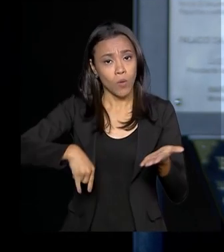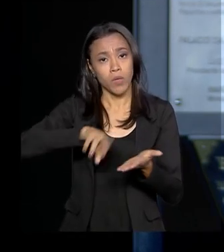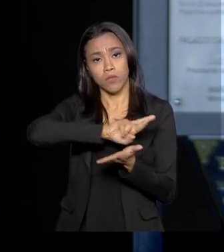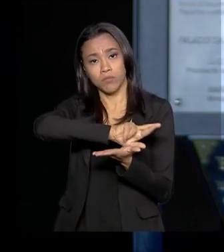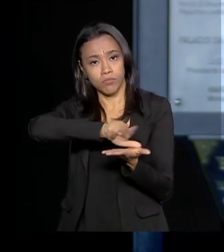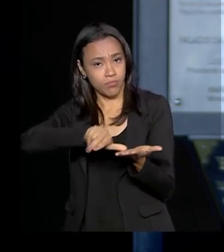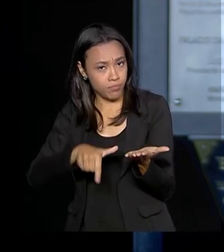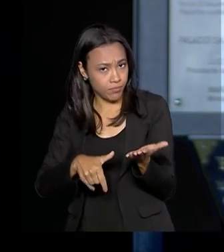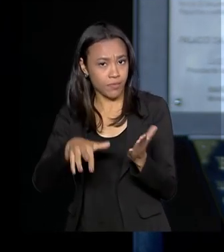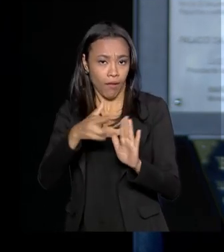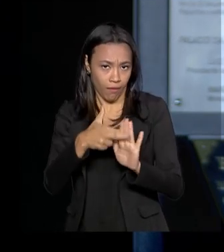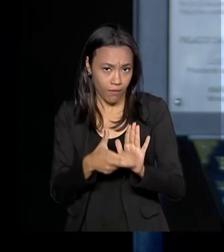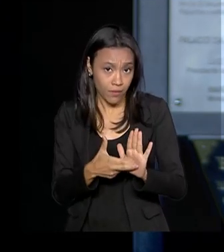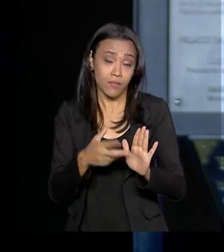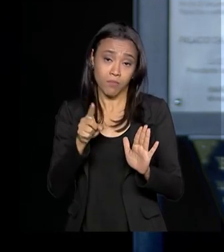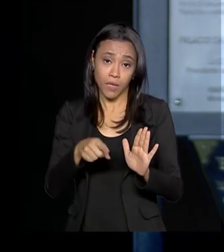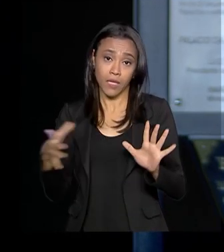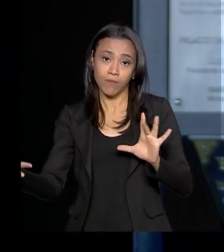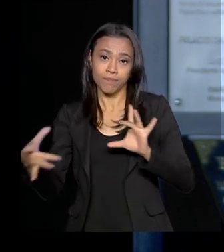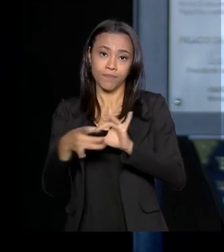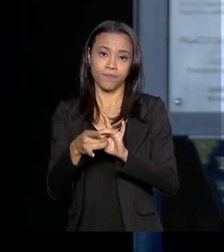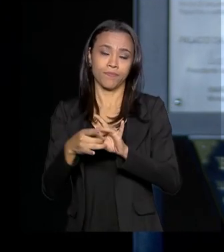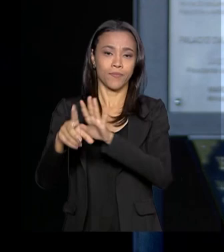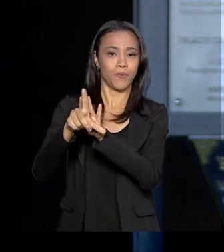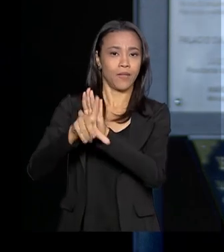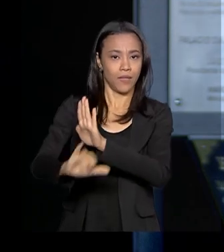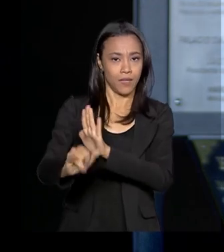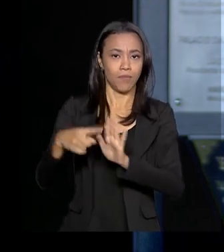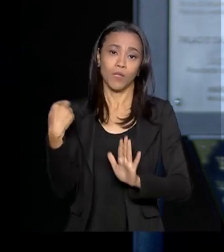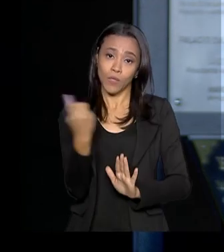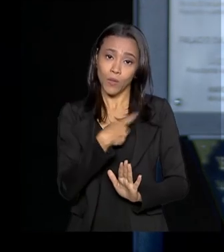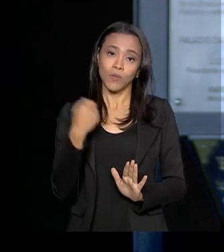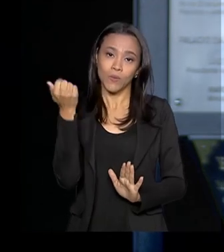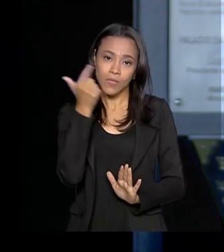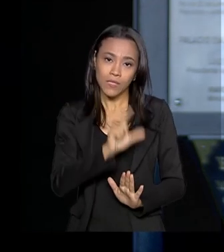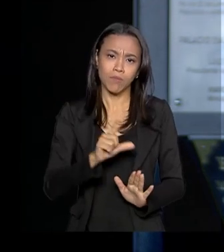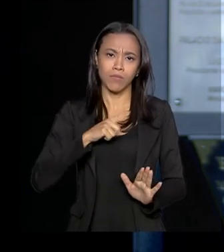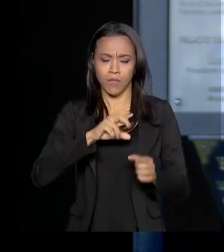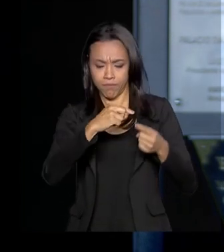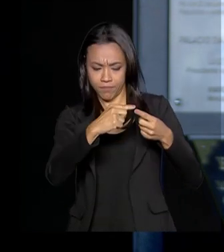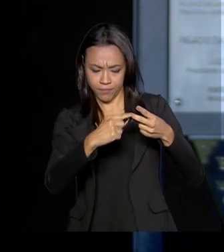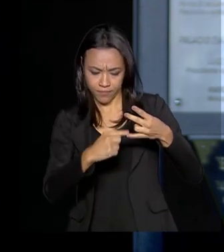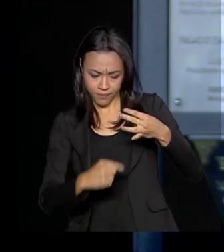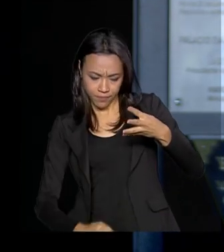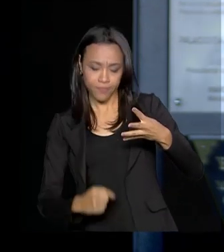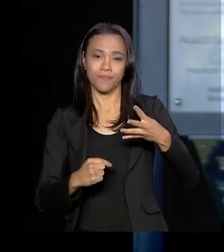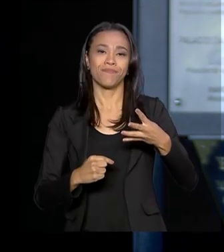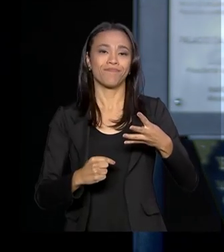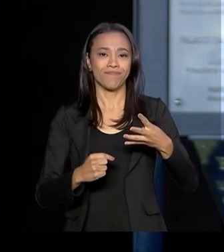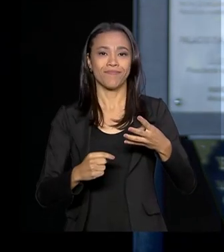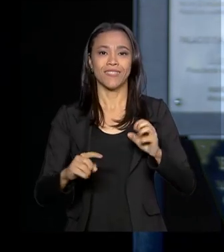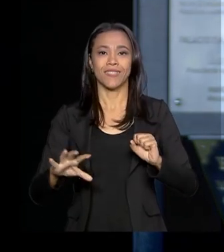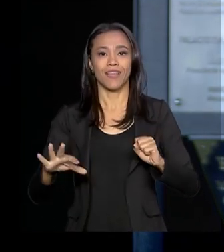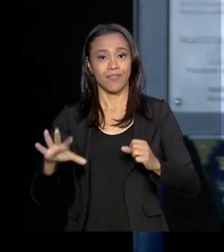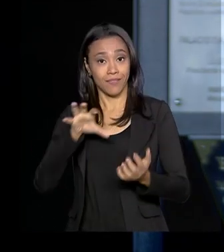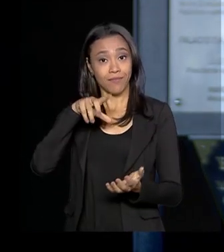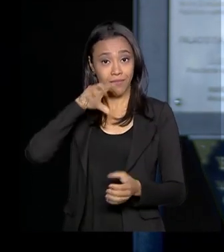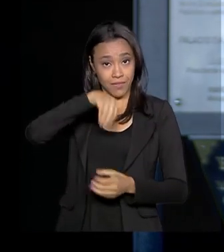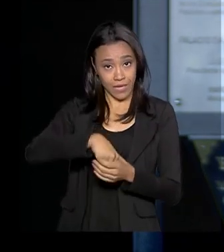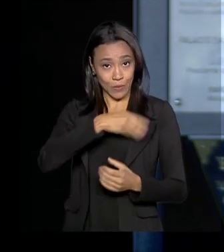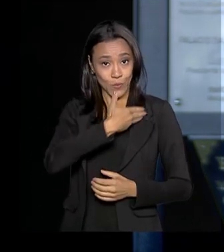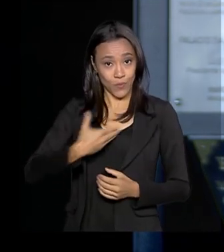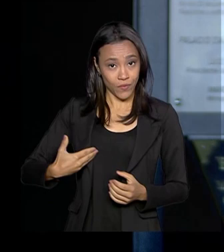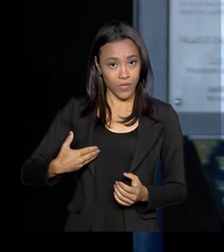no que for cabível de execução da lei, para que nós tenhamos um aparato institucional mais robusto